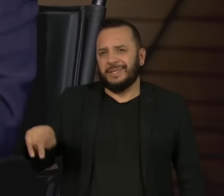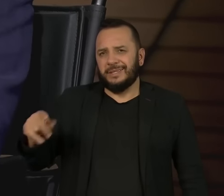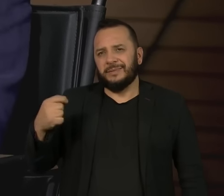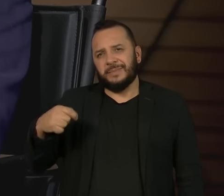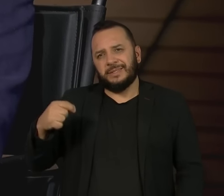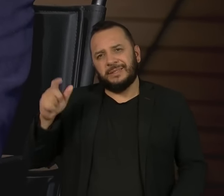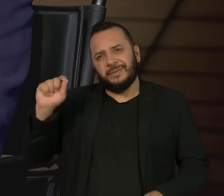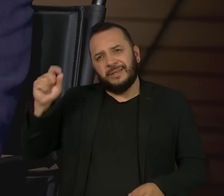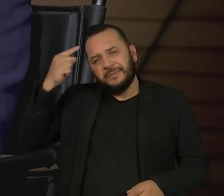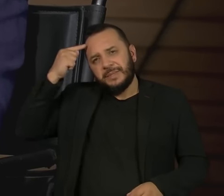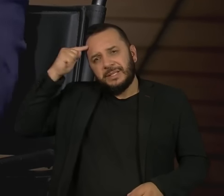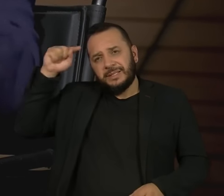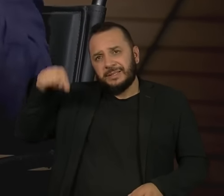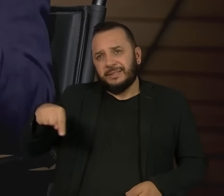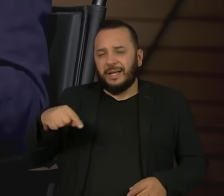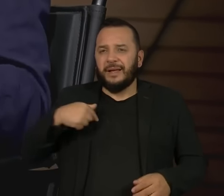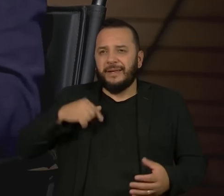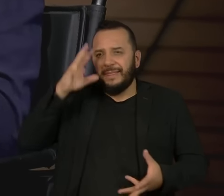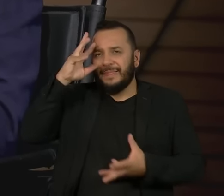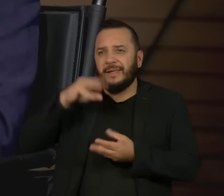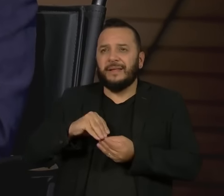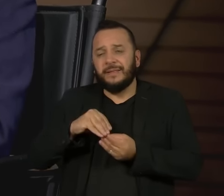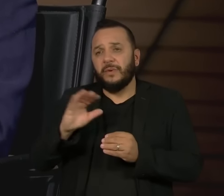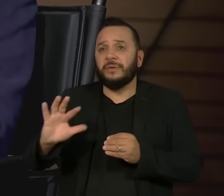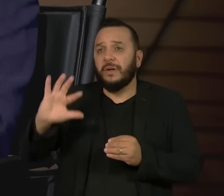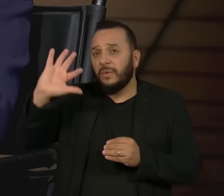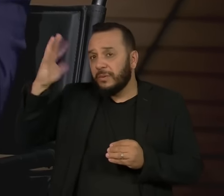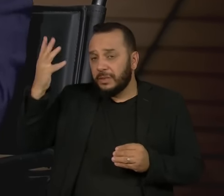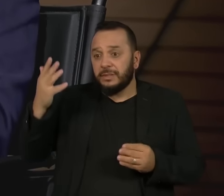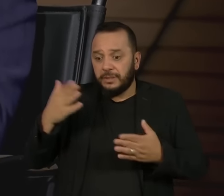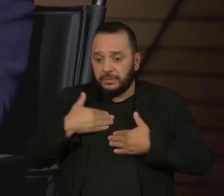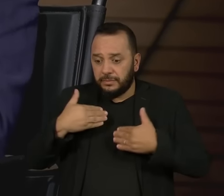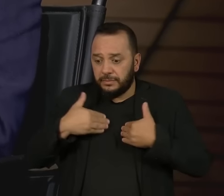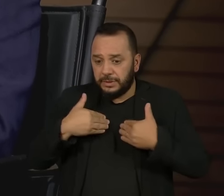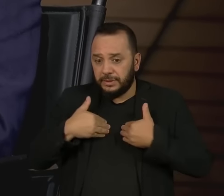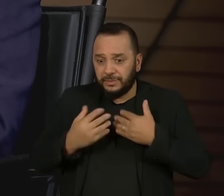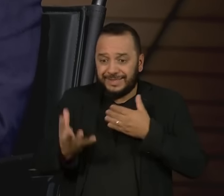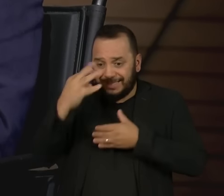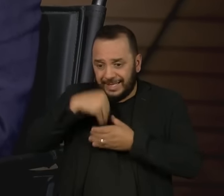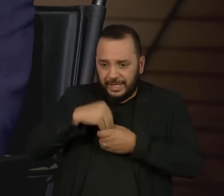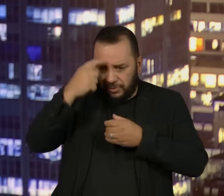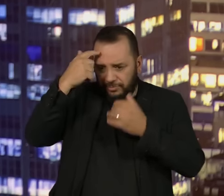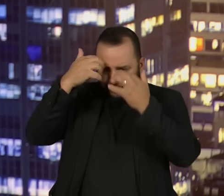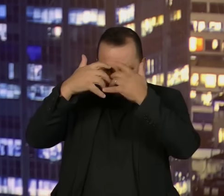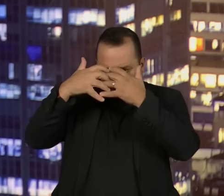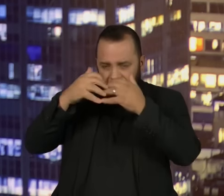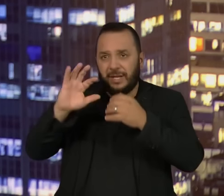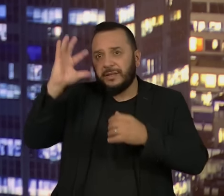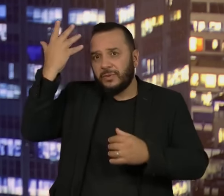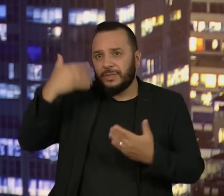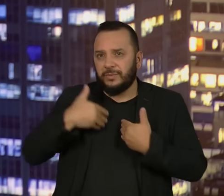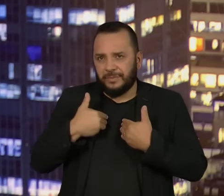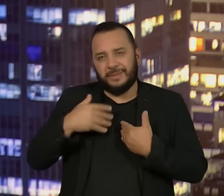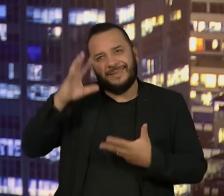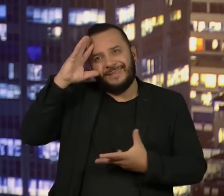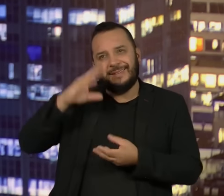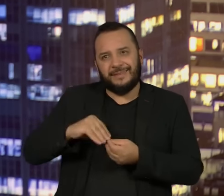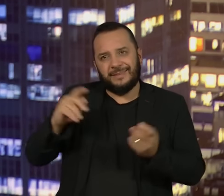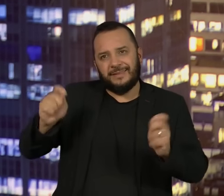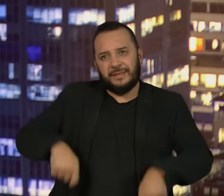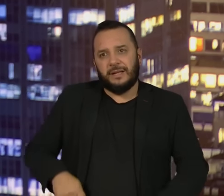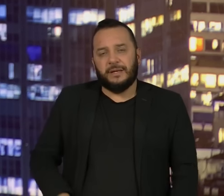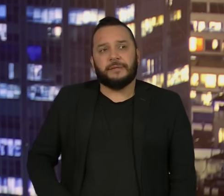se projetar e compreender o que está acontecendo com ela internamente. E a gente acaba colocando, Lísia, não sei se